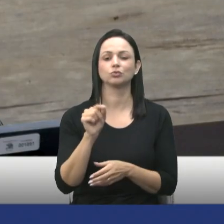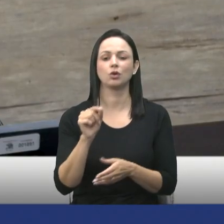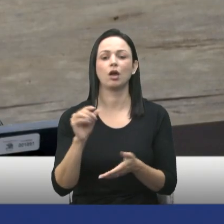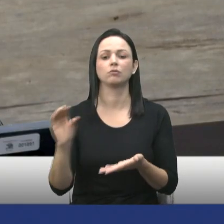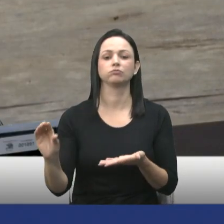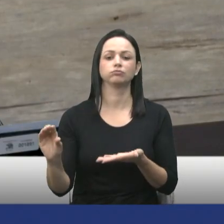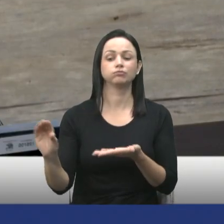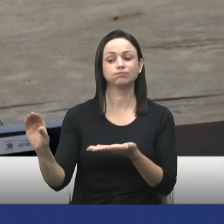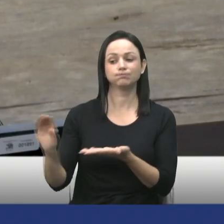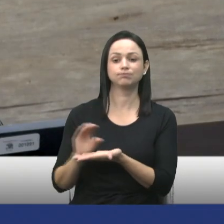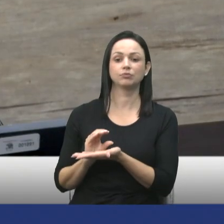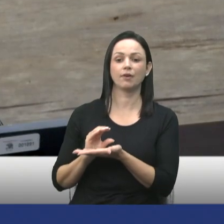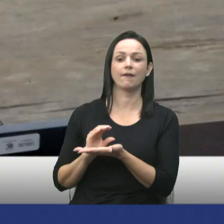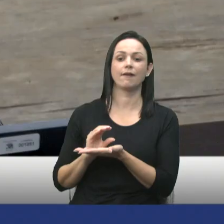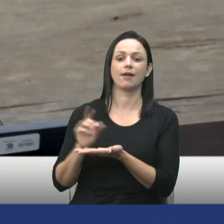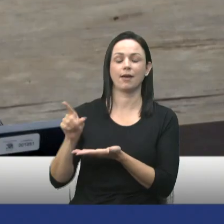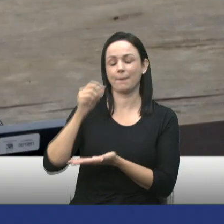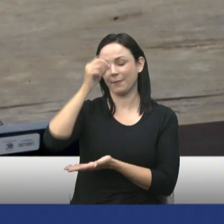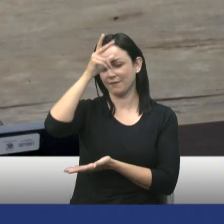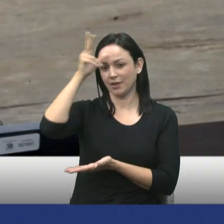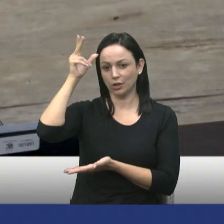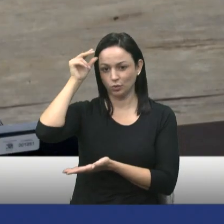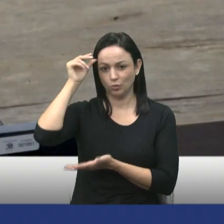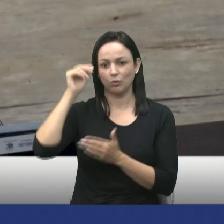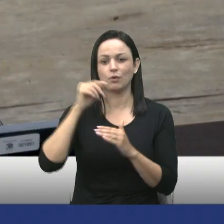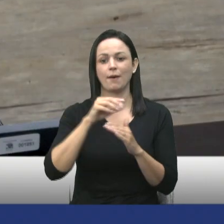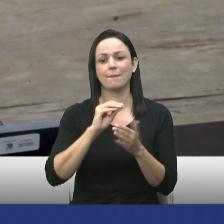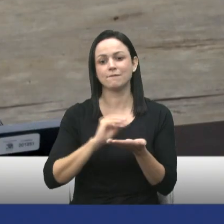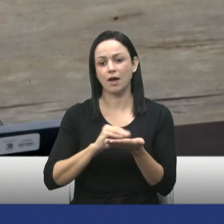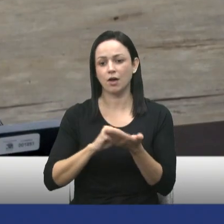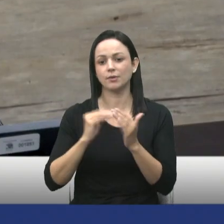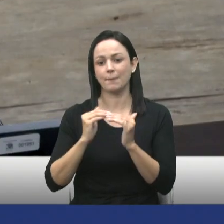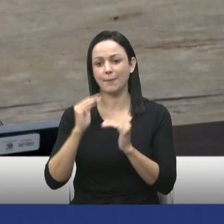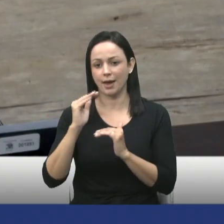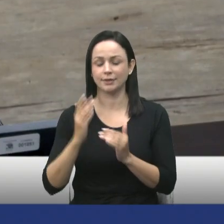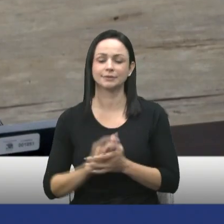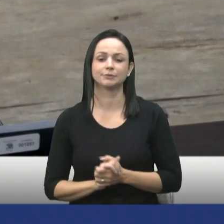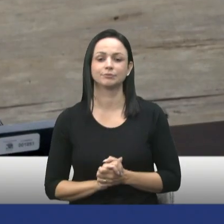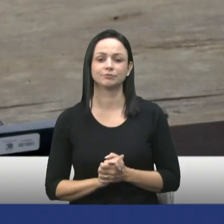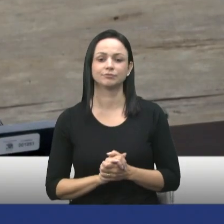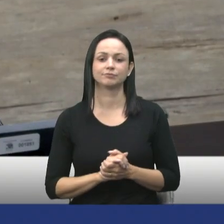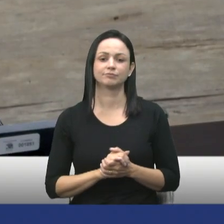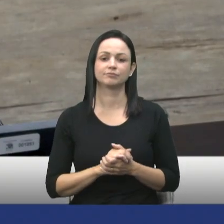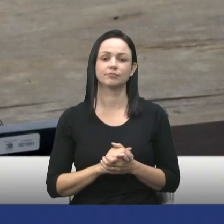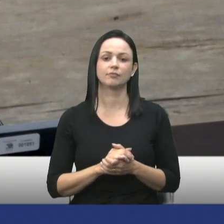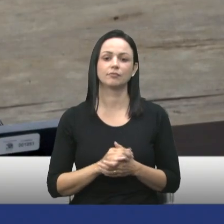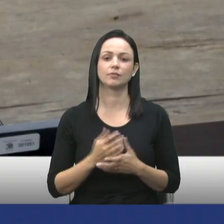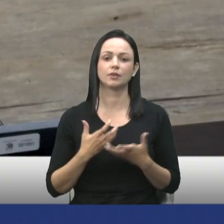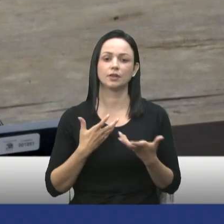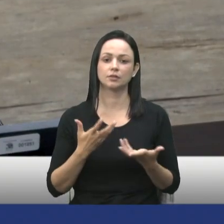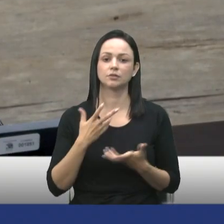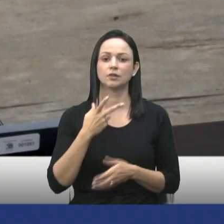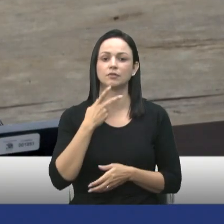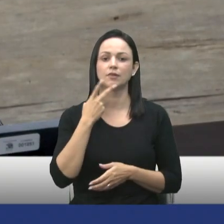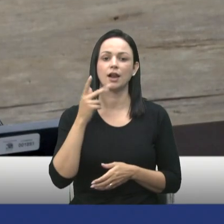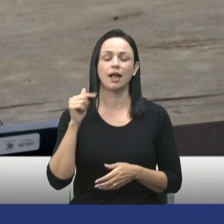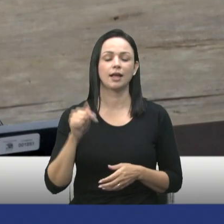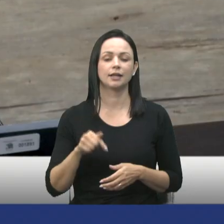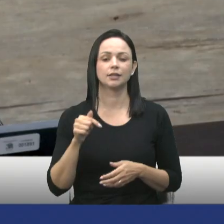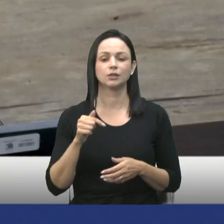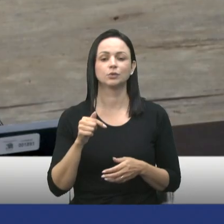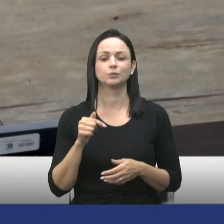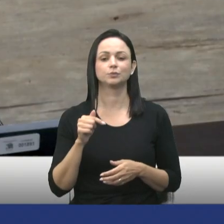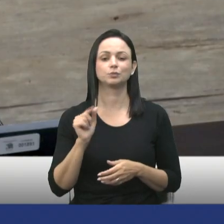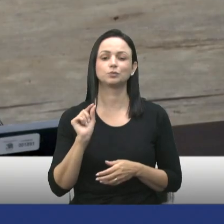de repasse pela prefeitura. Então, para que seja estudado, aqui quero fazer uma ressalva,